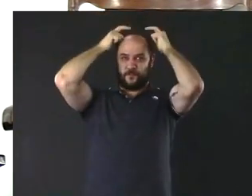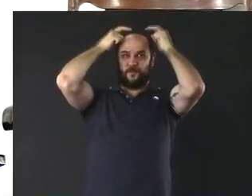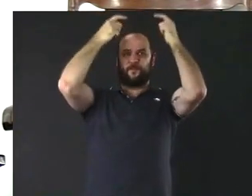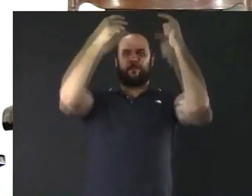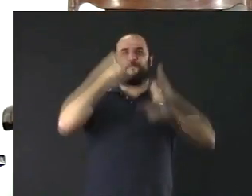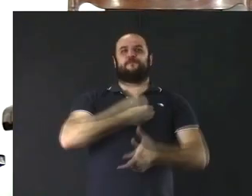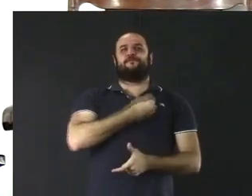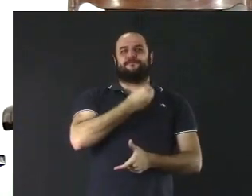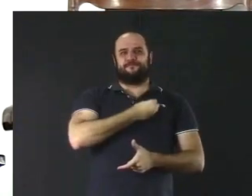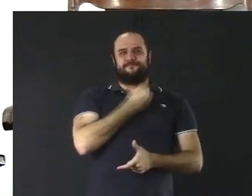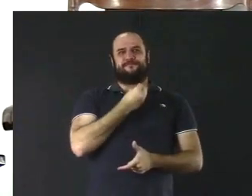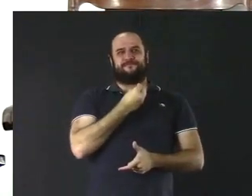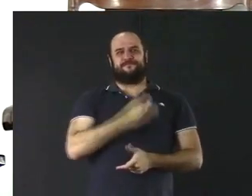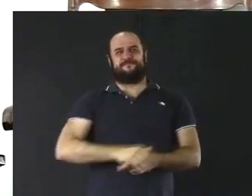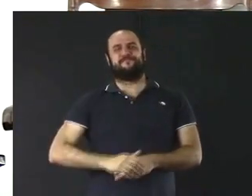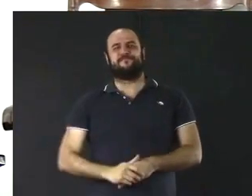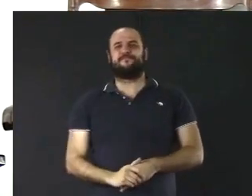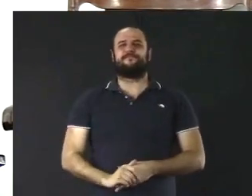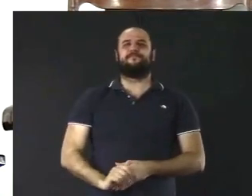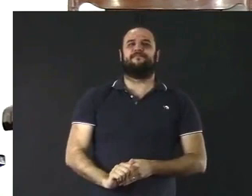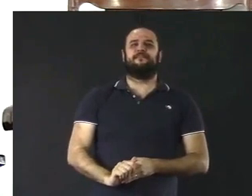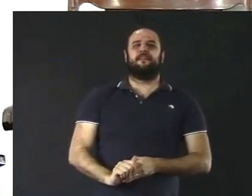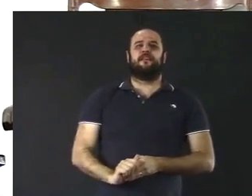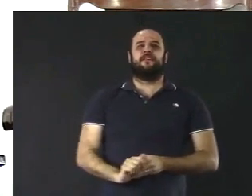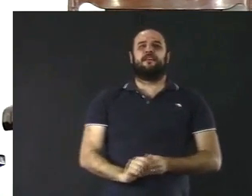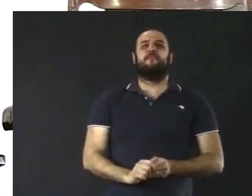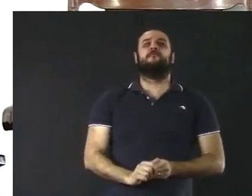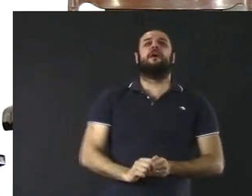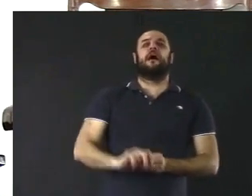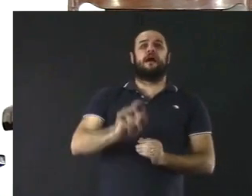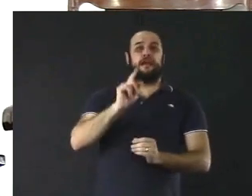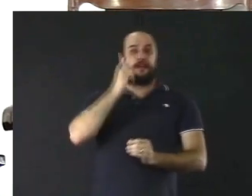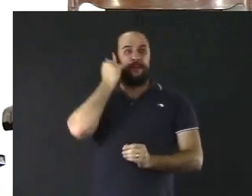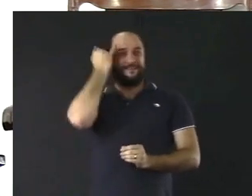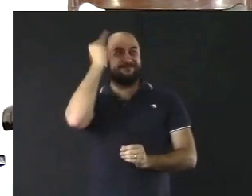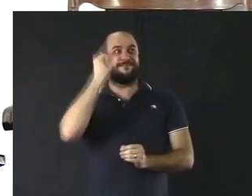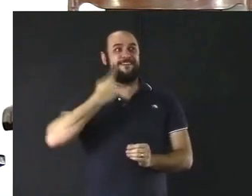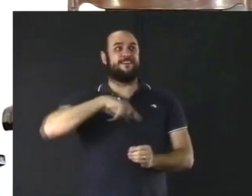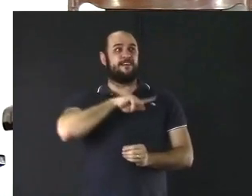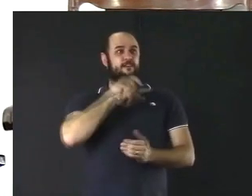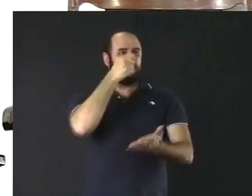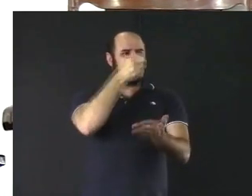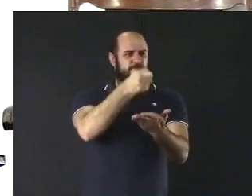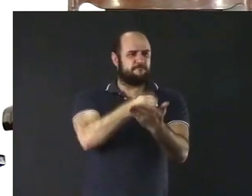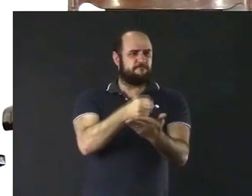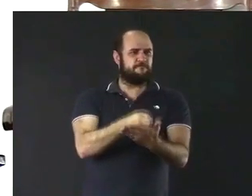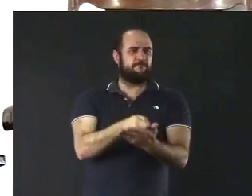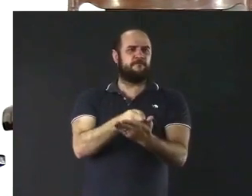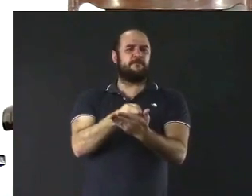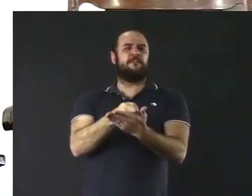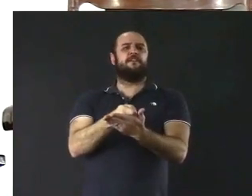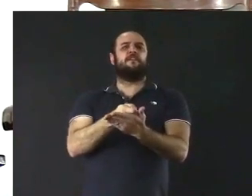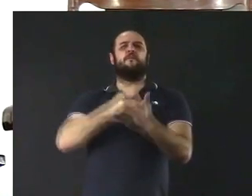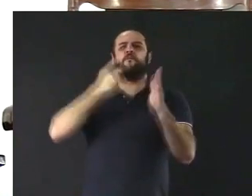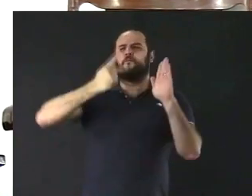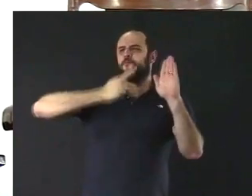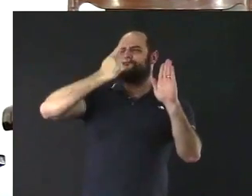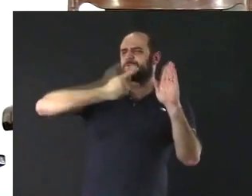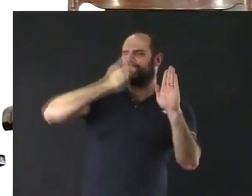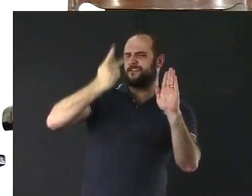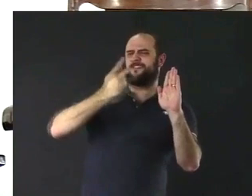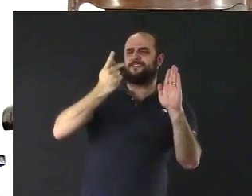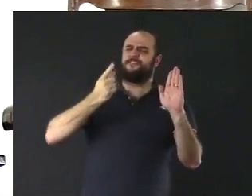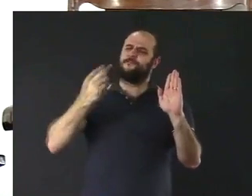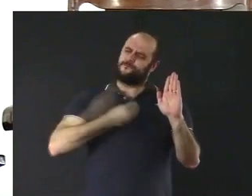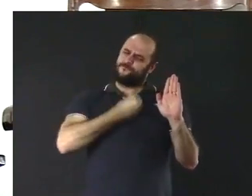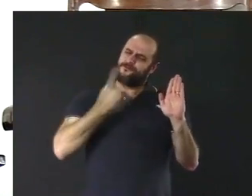é uma exortação, a exortação a perseverarmos diante da promessa da eternidade. E